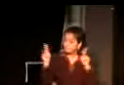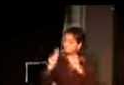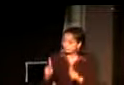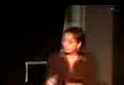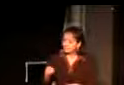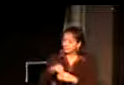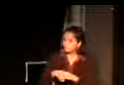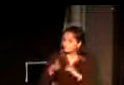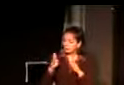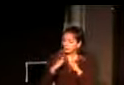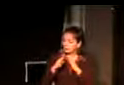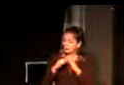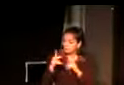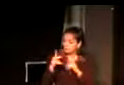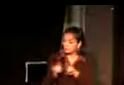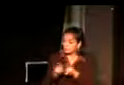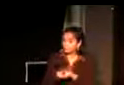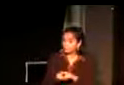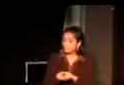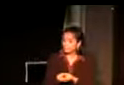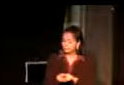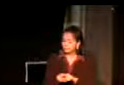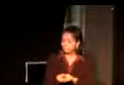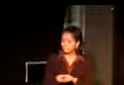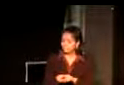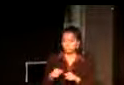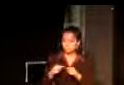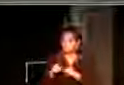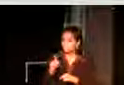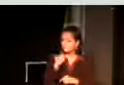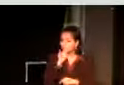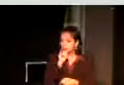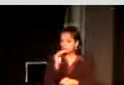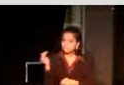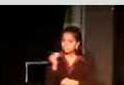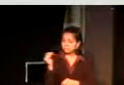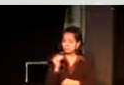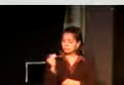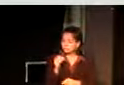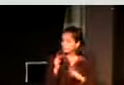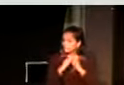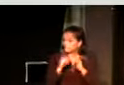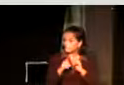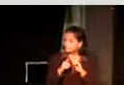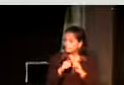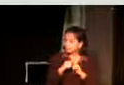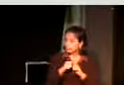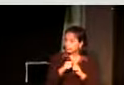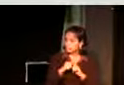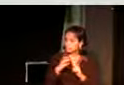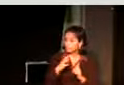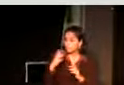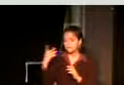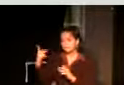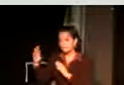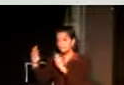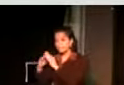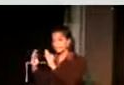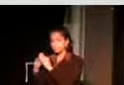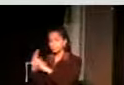Aleluia louvado seja o seu nome e gosto dessa frase do Richard cibis que foi